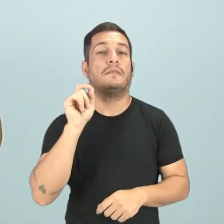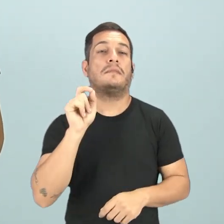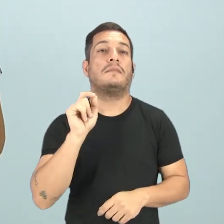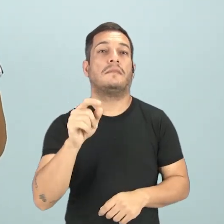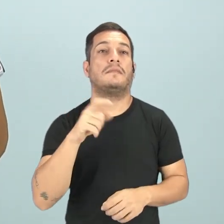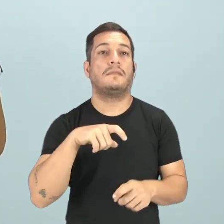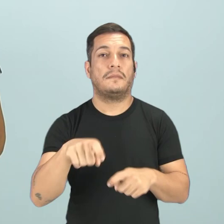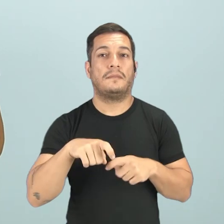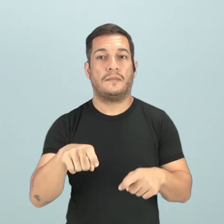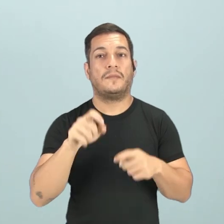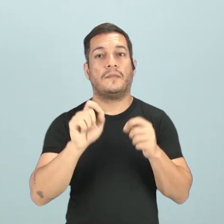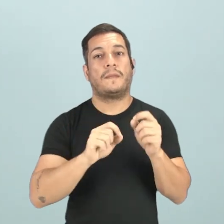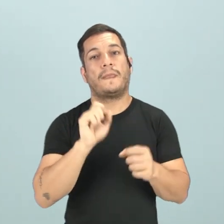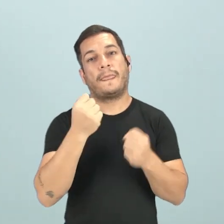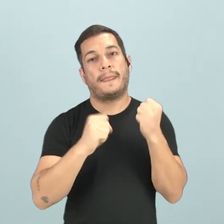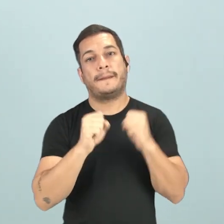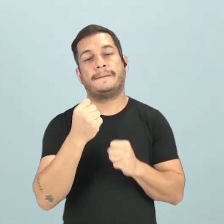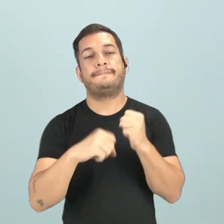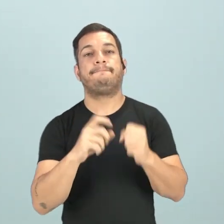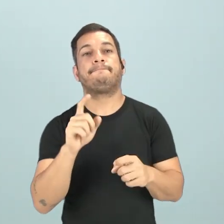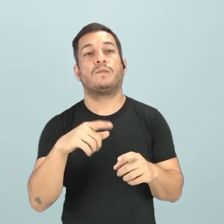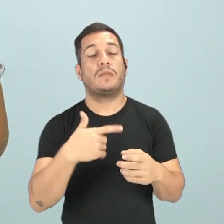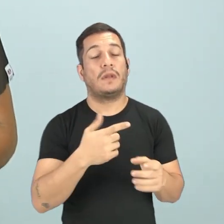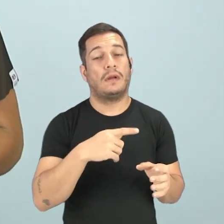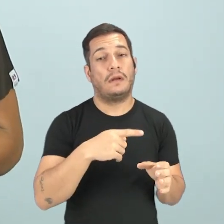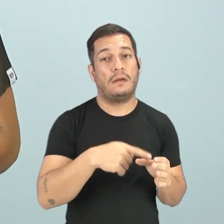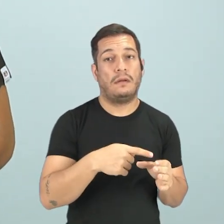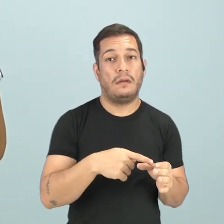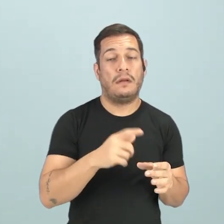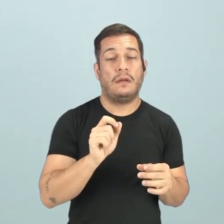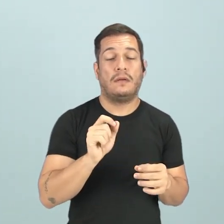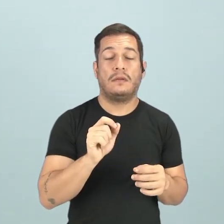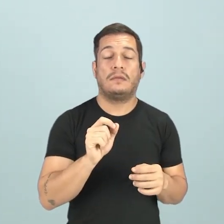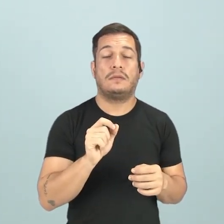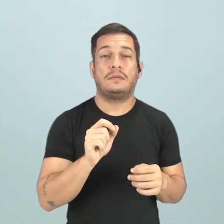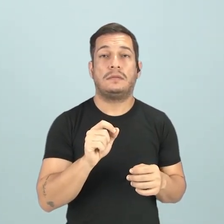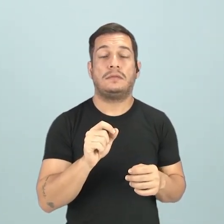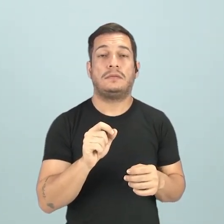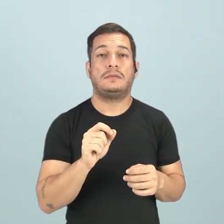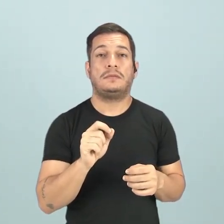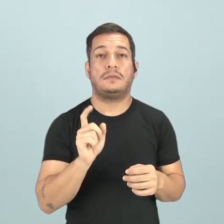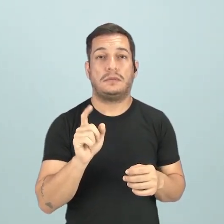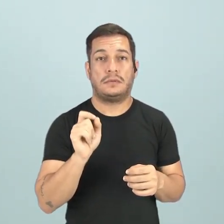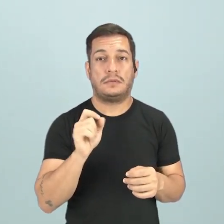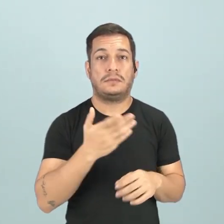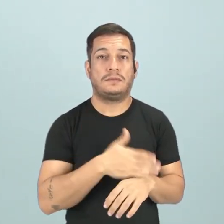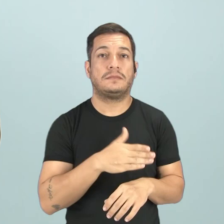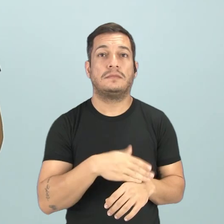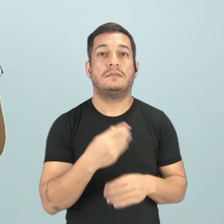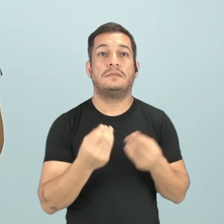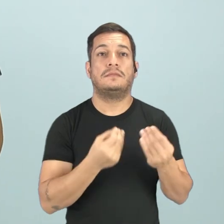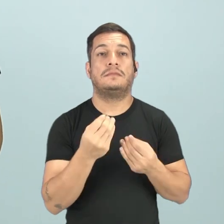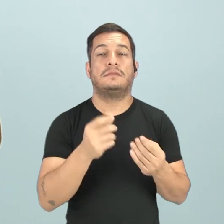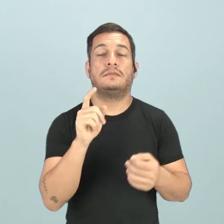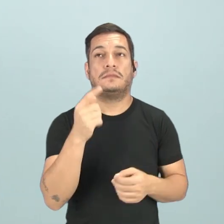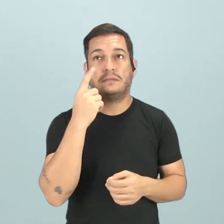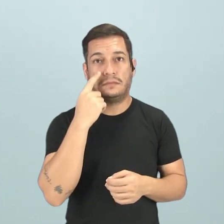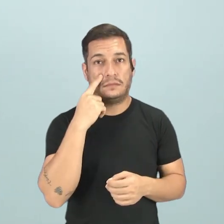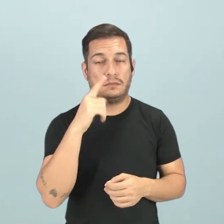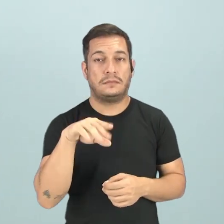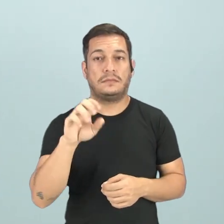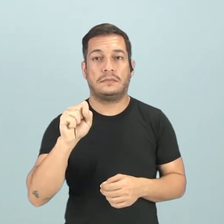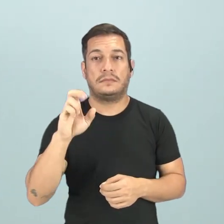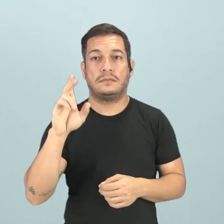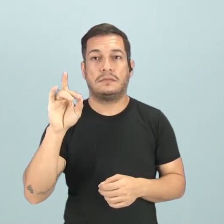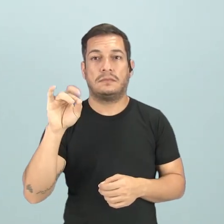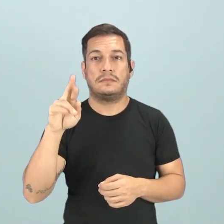né, na indústria e no comércio. Já no setor urbano, né, ela realmente é praticada pelo setor